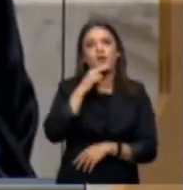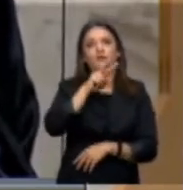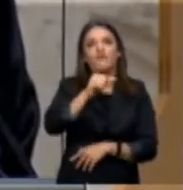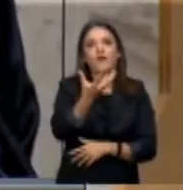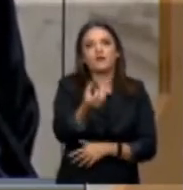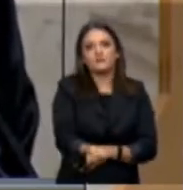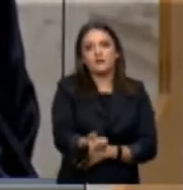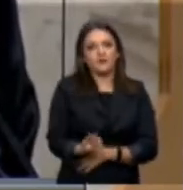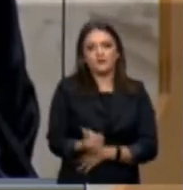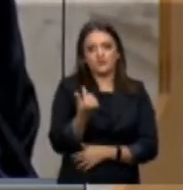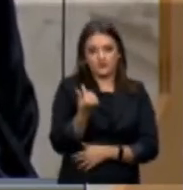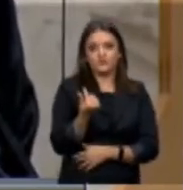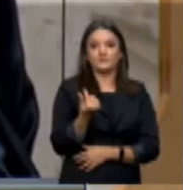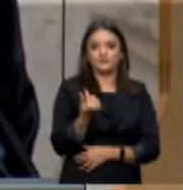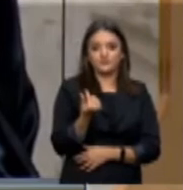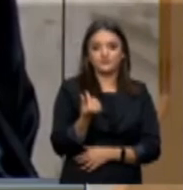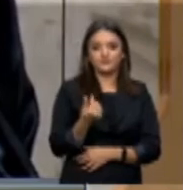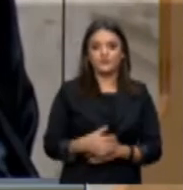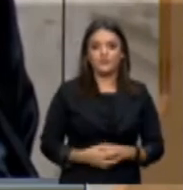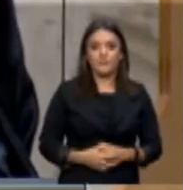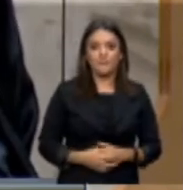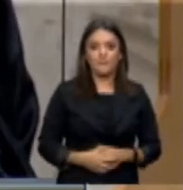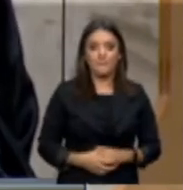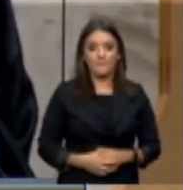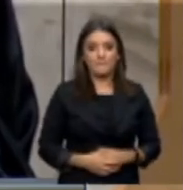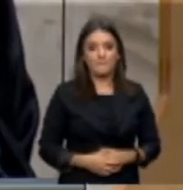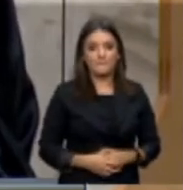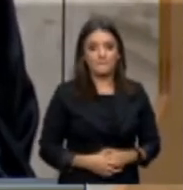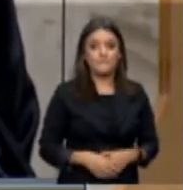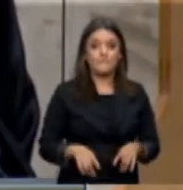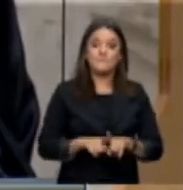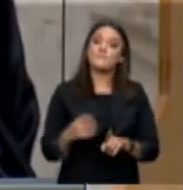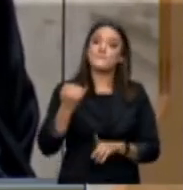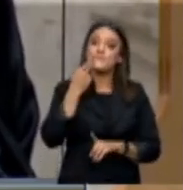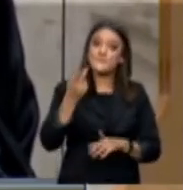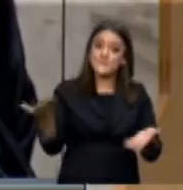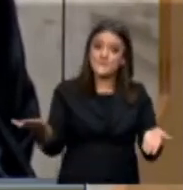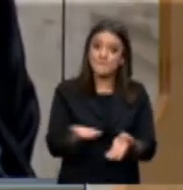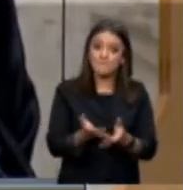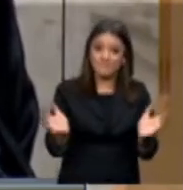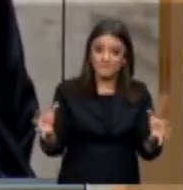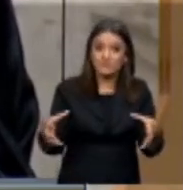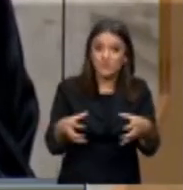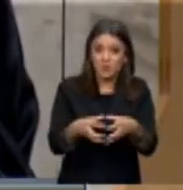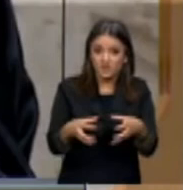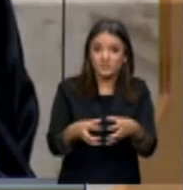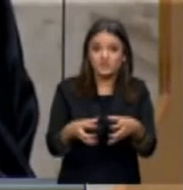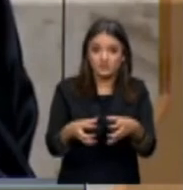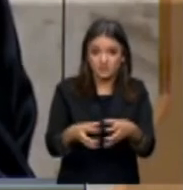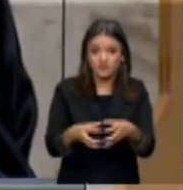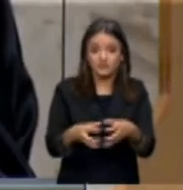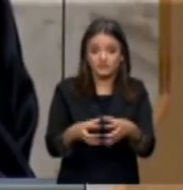herança. Não é também demais registrar que essas ações coletivas, muitas delas plurimas,